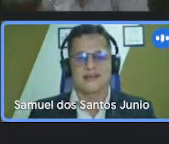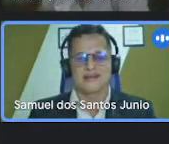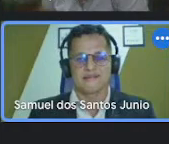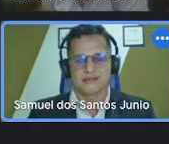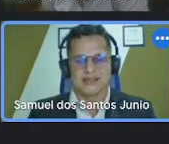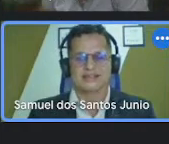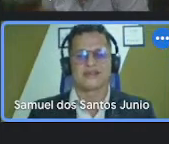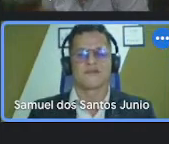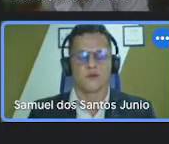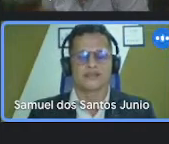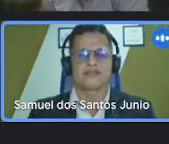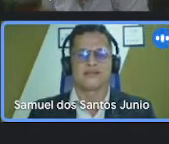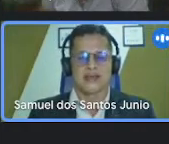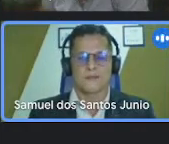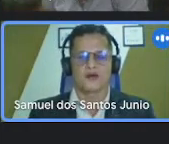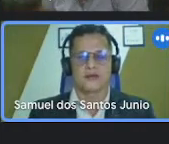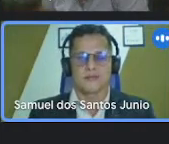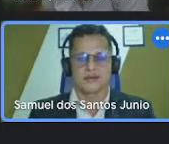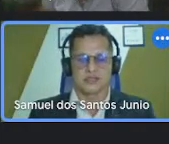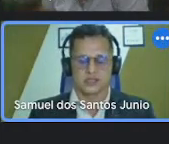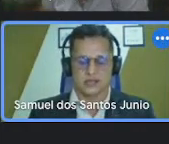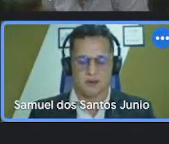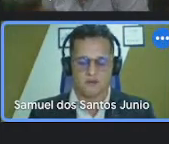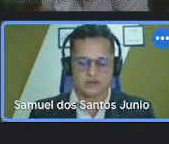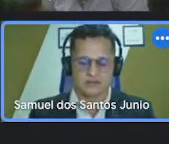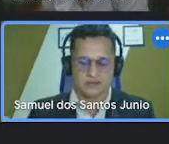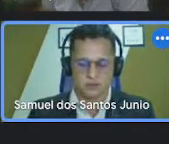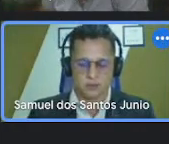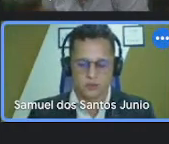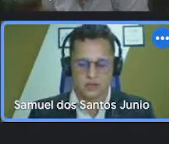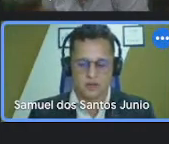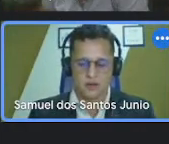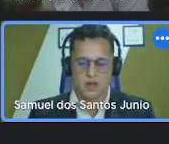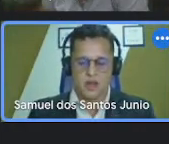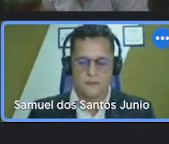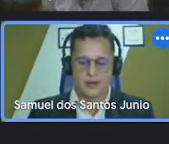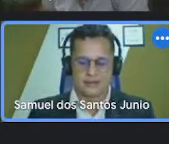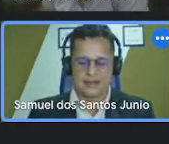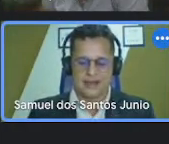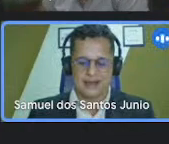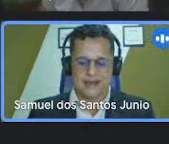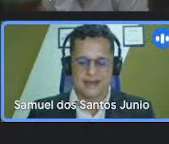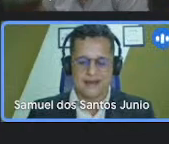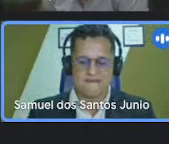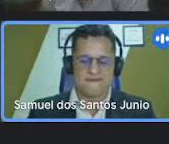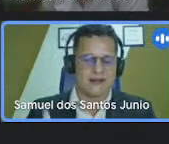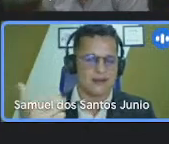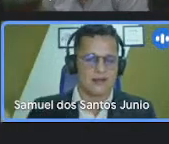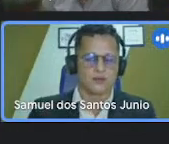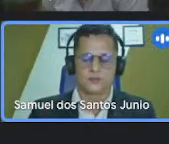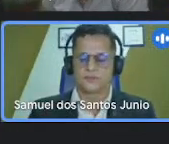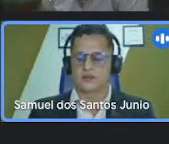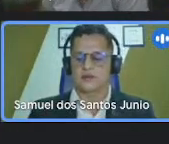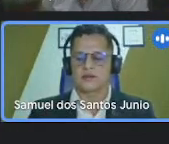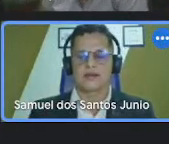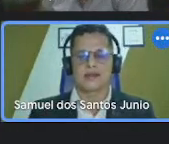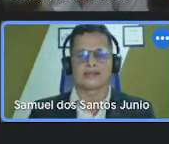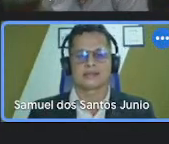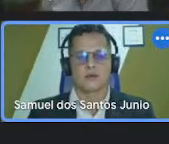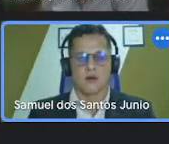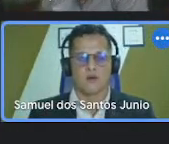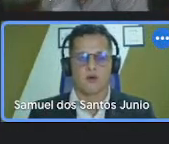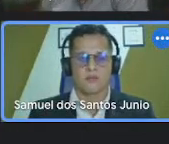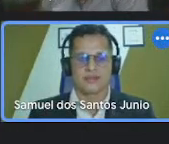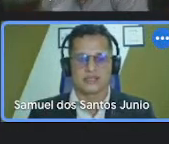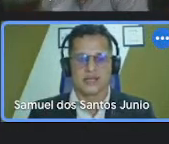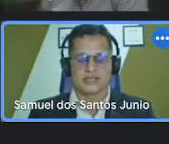que reservou esse tempo aí para a gente estar conversando um pouquinho, para estar falando em relação